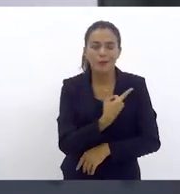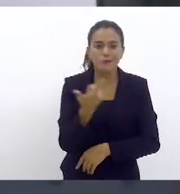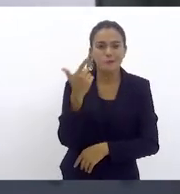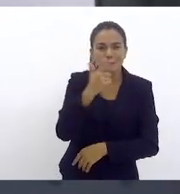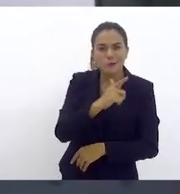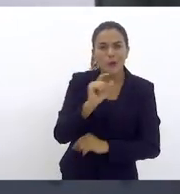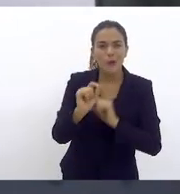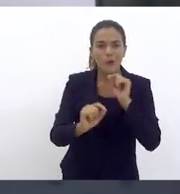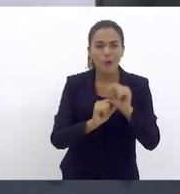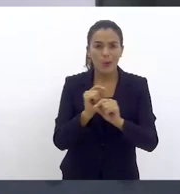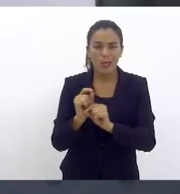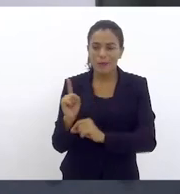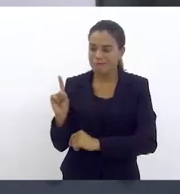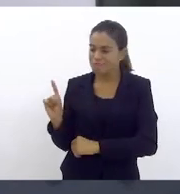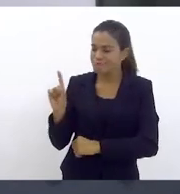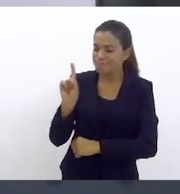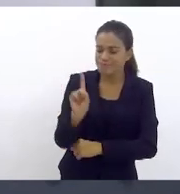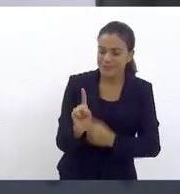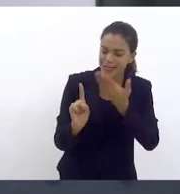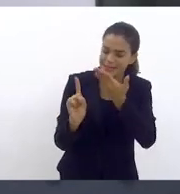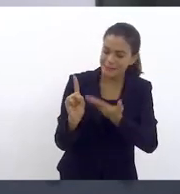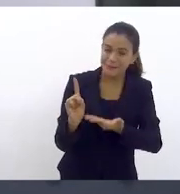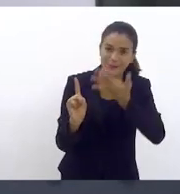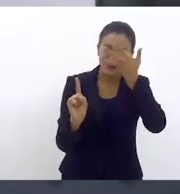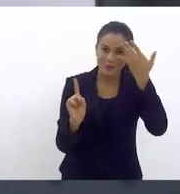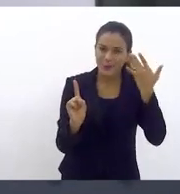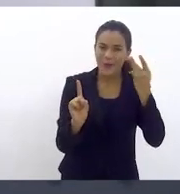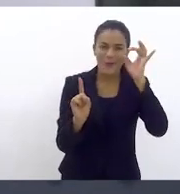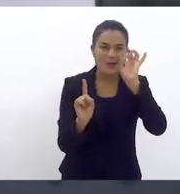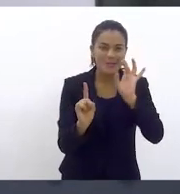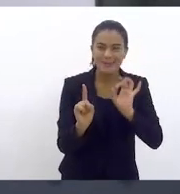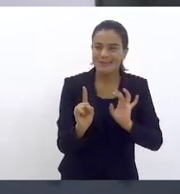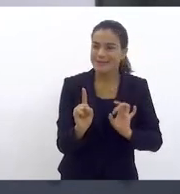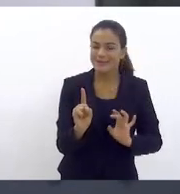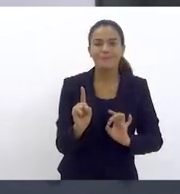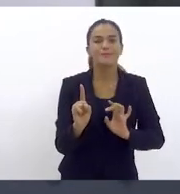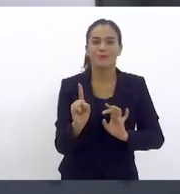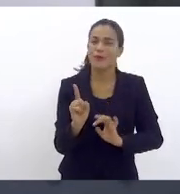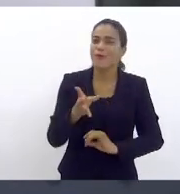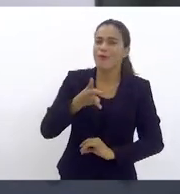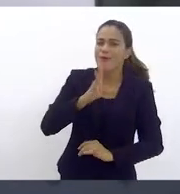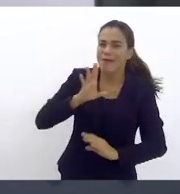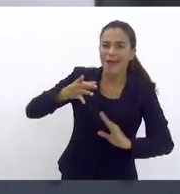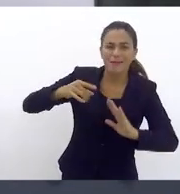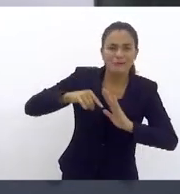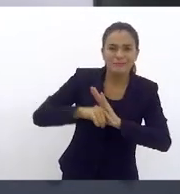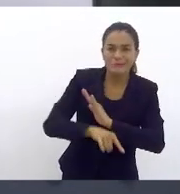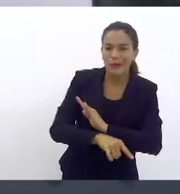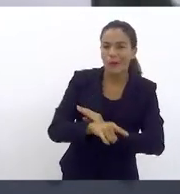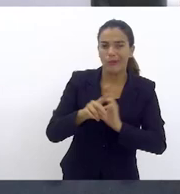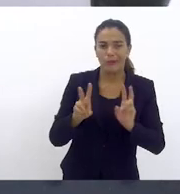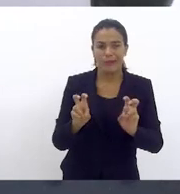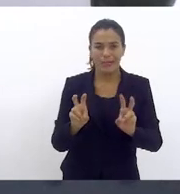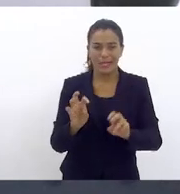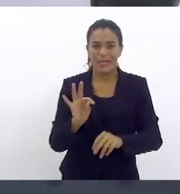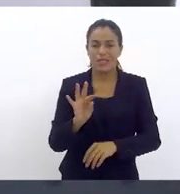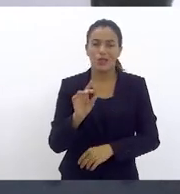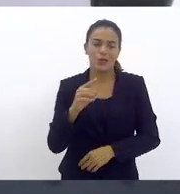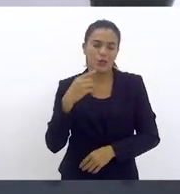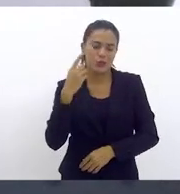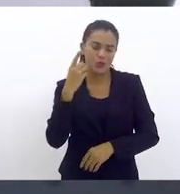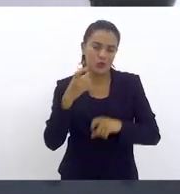trazer essa pessoa tão especial e profundo conhecedor do tema que é o doutor temporão